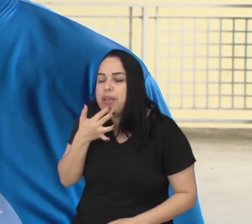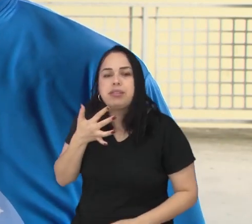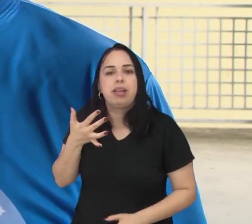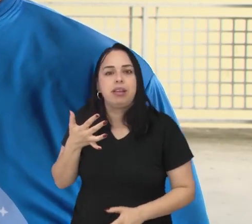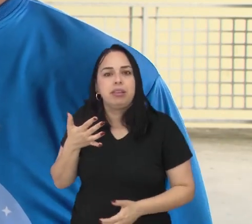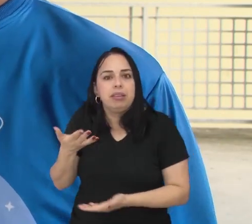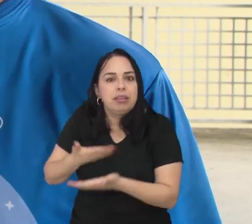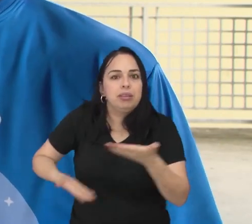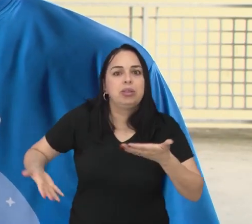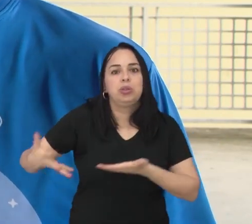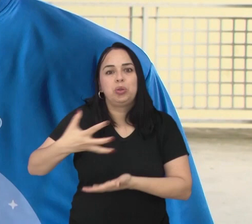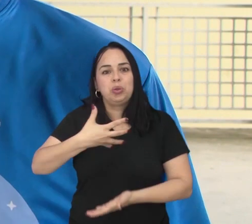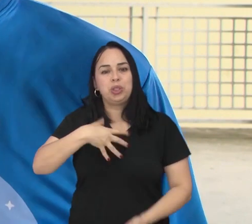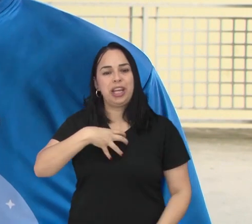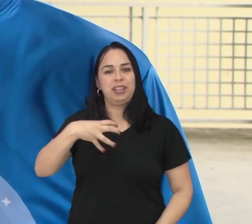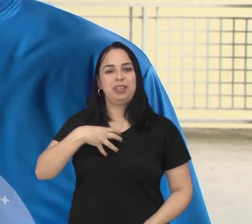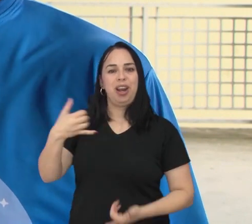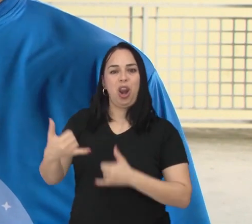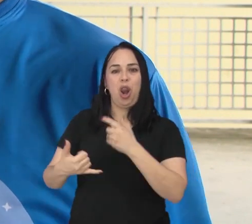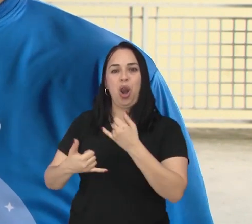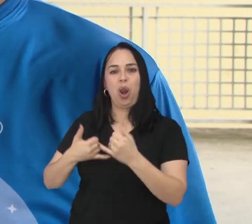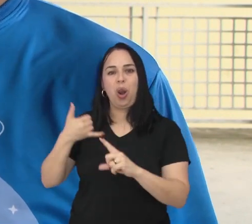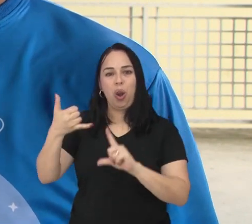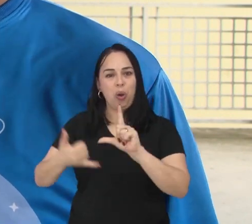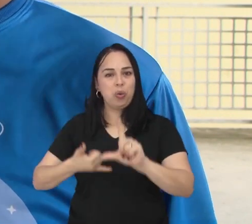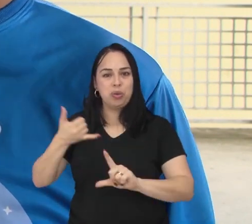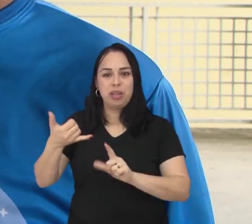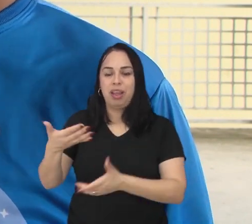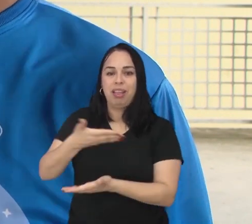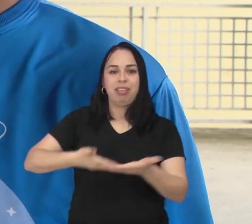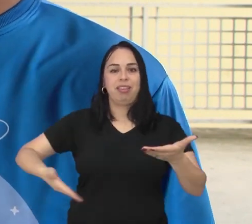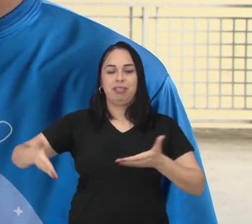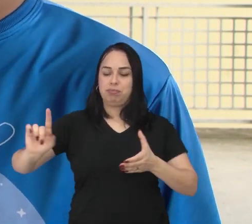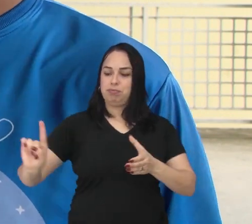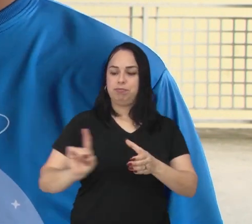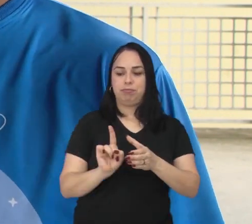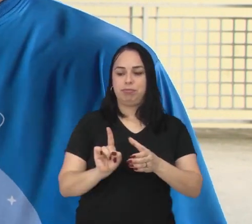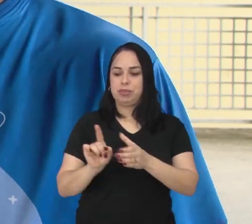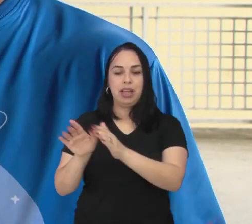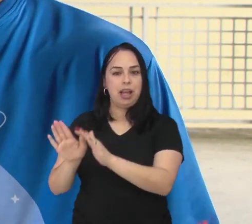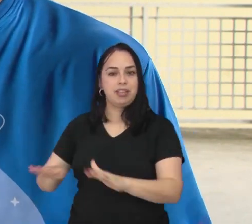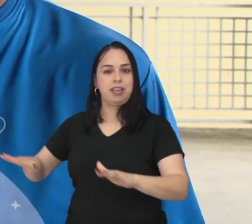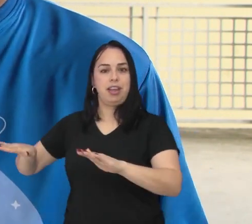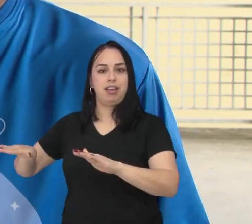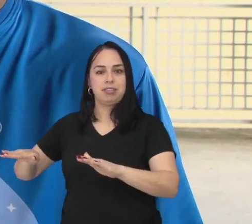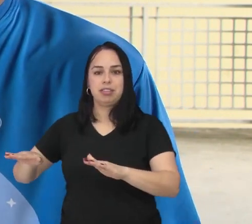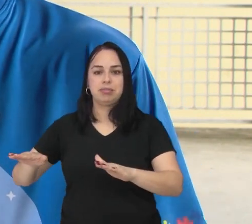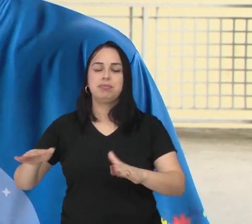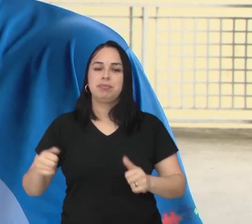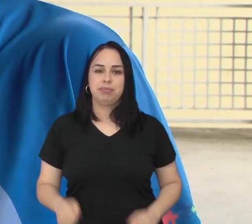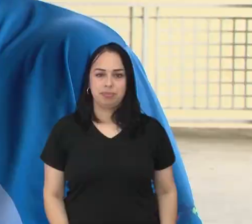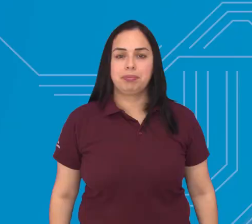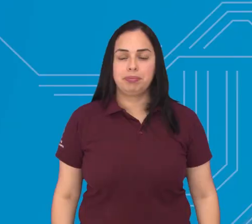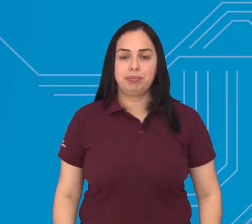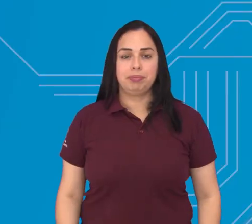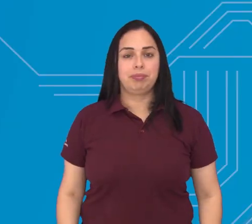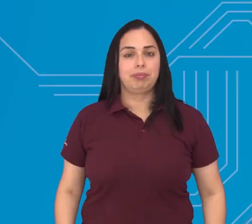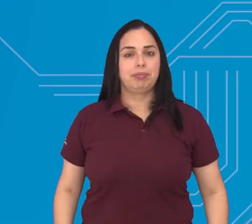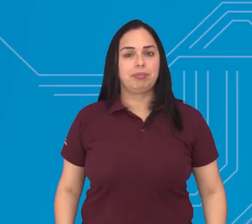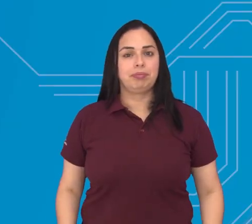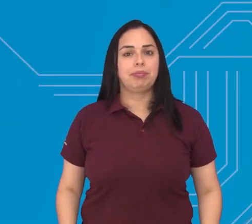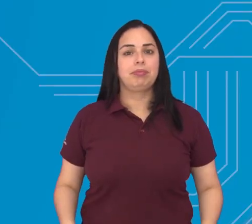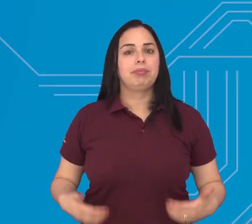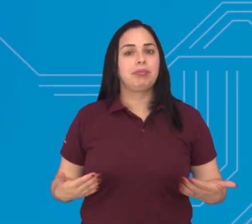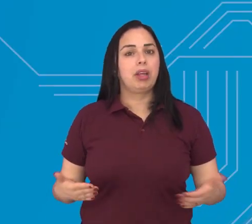uma pessoa com autismo e de forma mais lúdica, mais prazerosa, fazer essa integração entre crianças típicas e não típicas. E